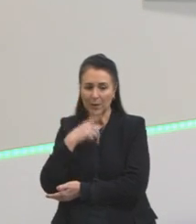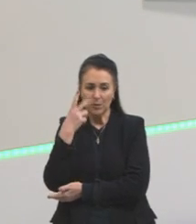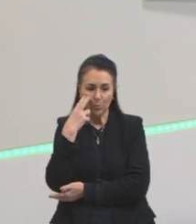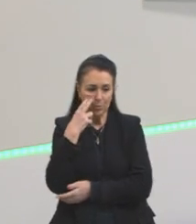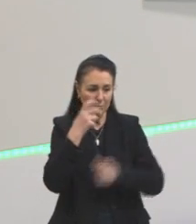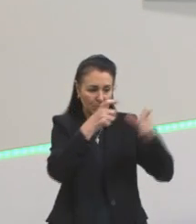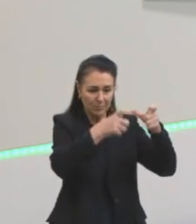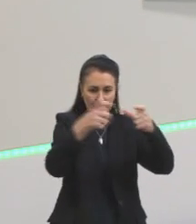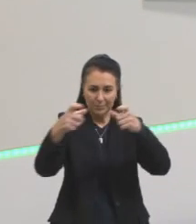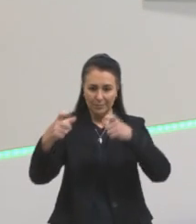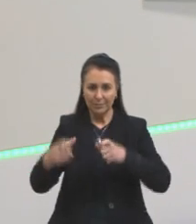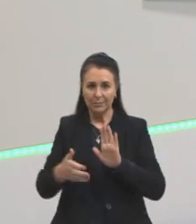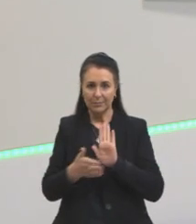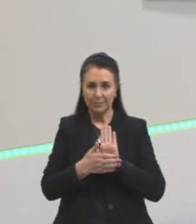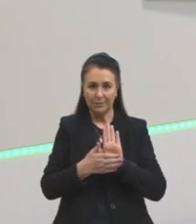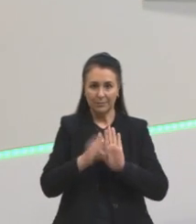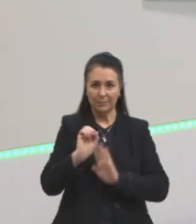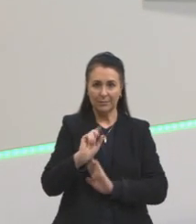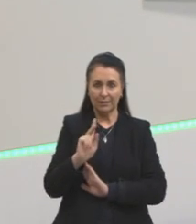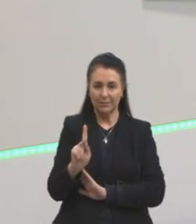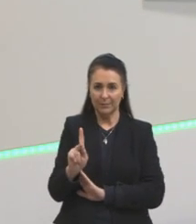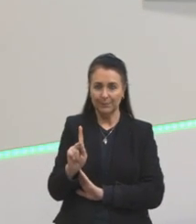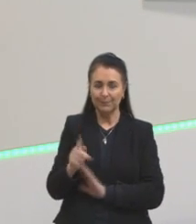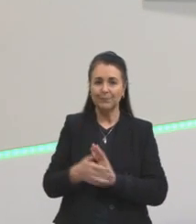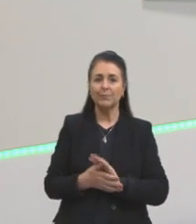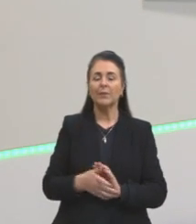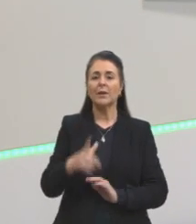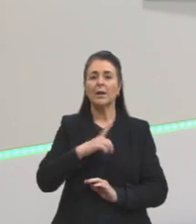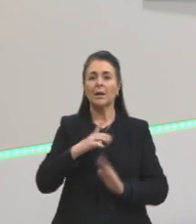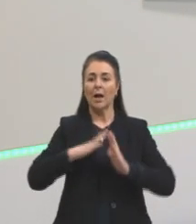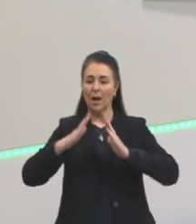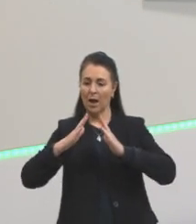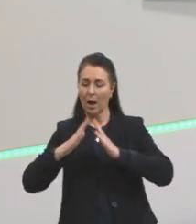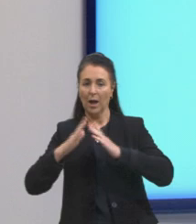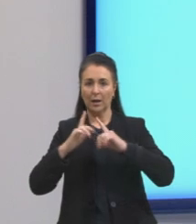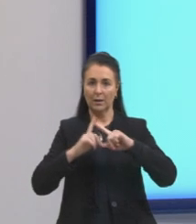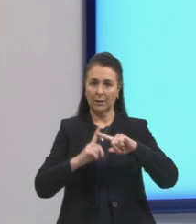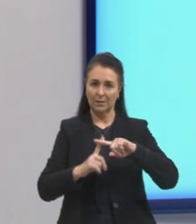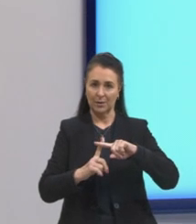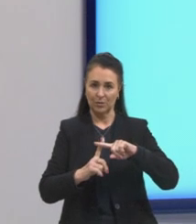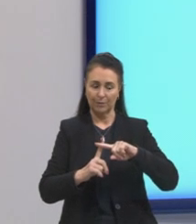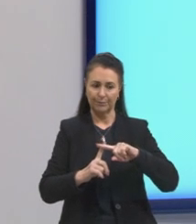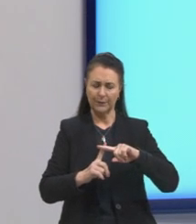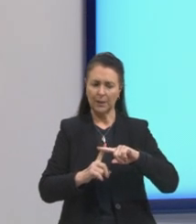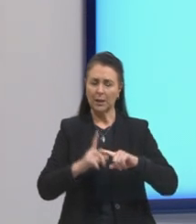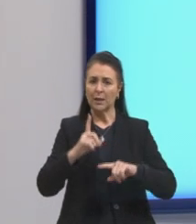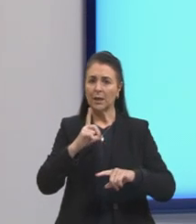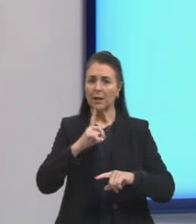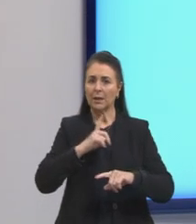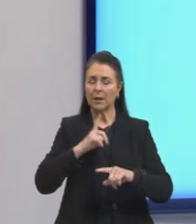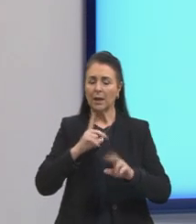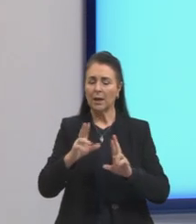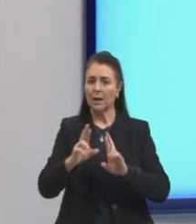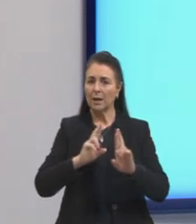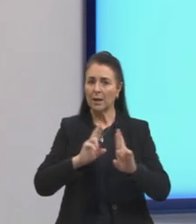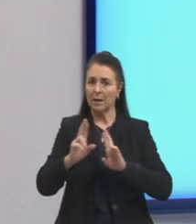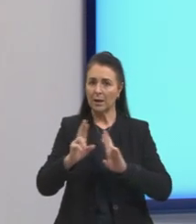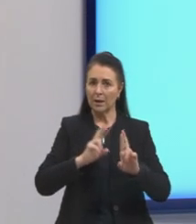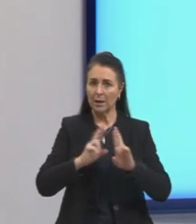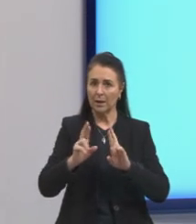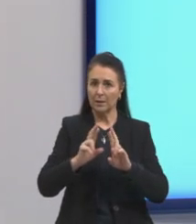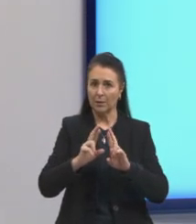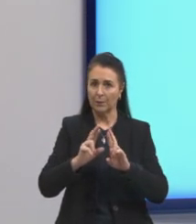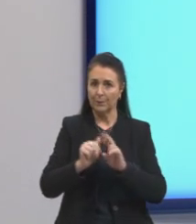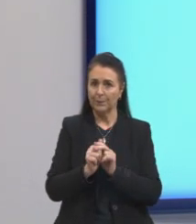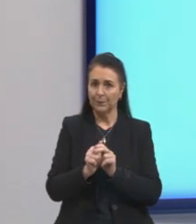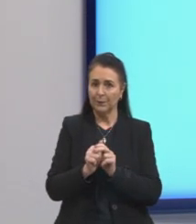localização a proposta correto e agora nós temos a igreja hoje na igreja nós temos então a relação aqui ó de par